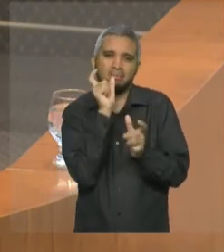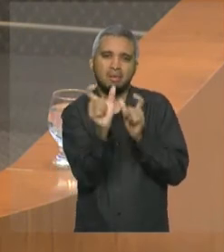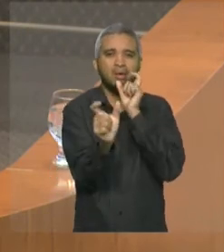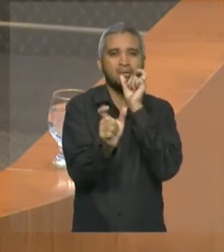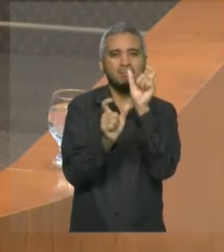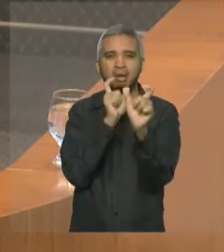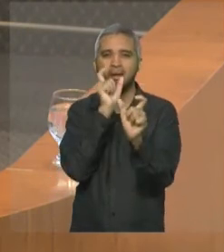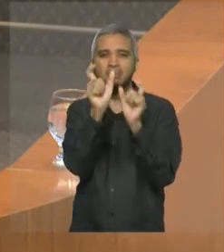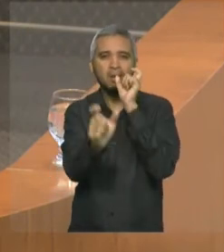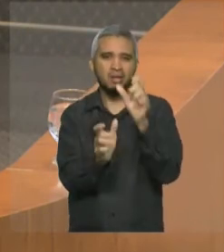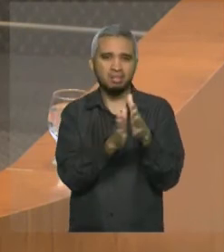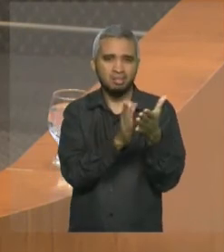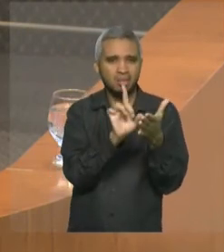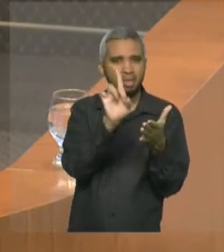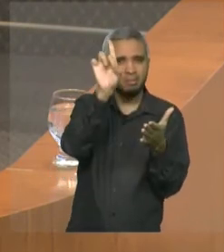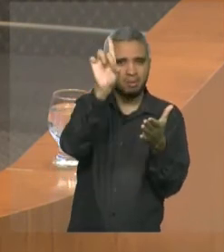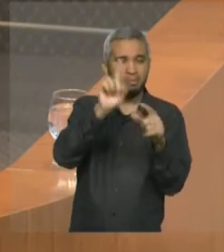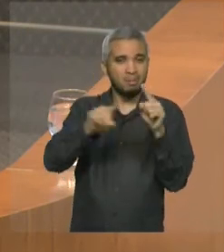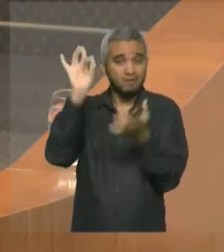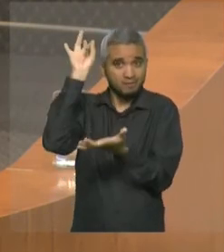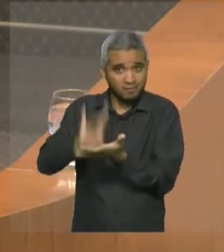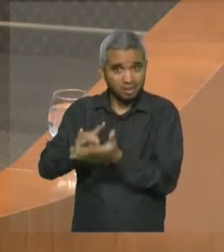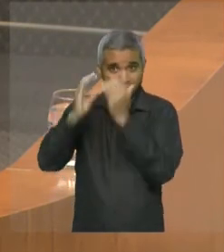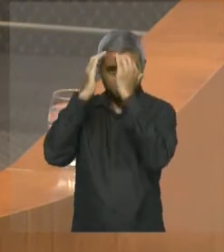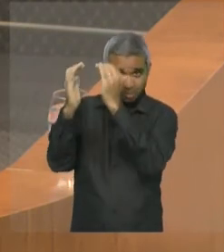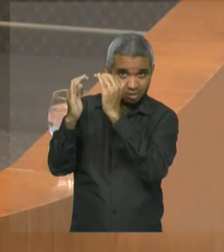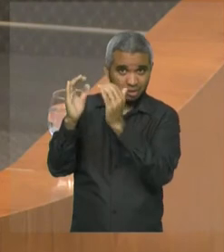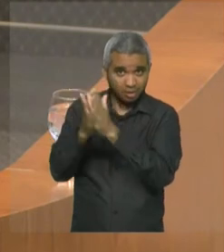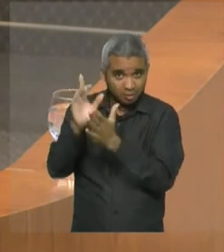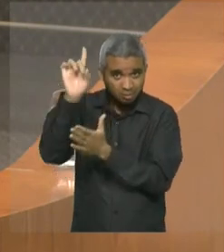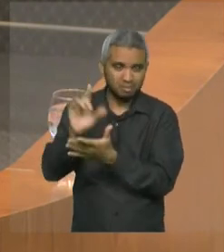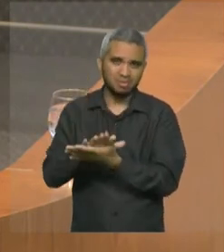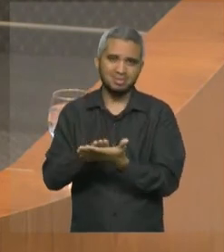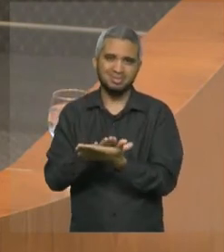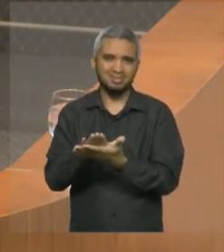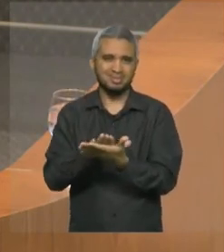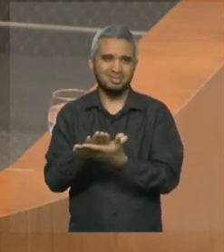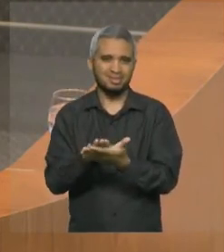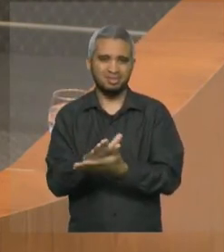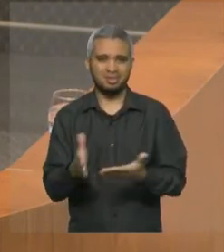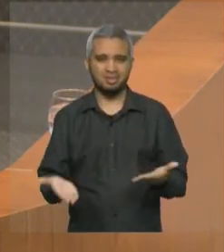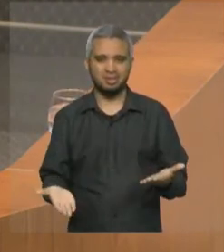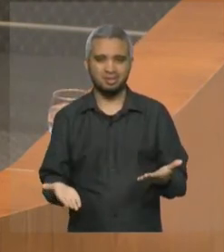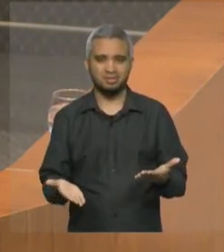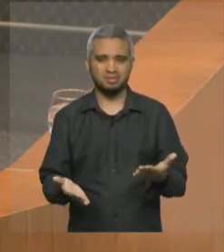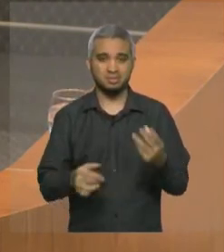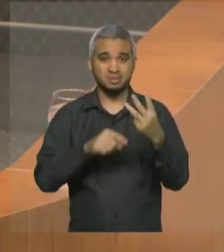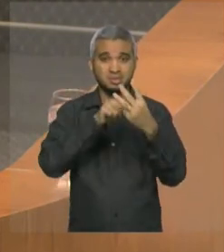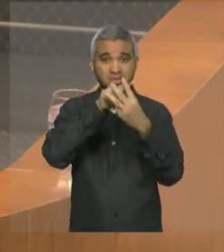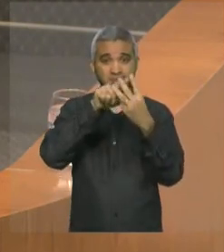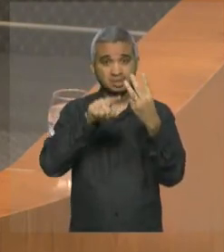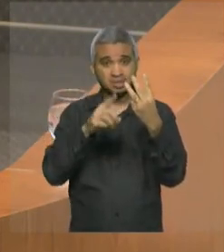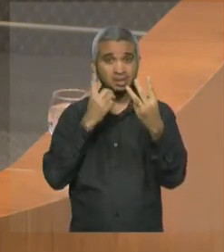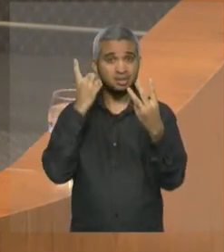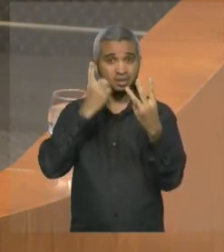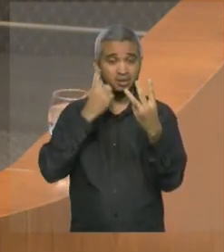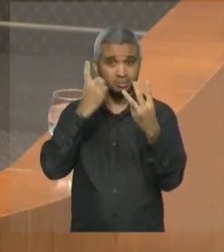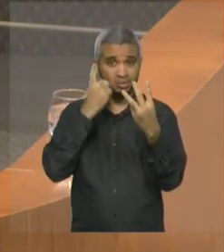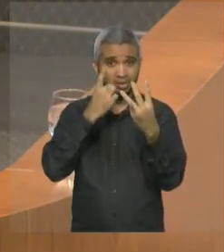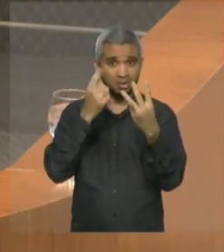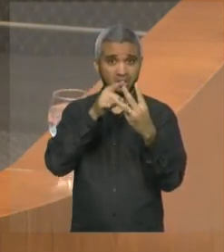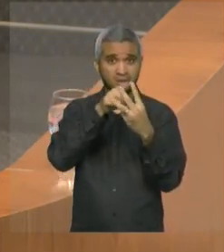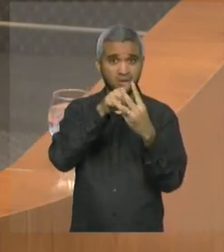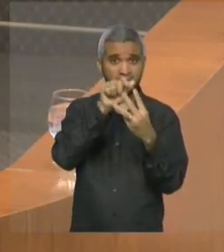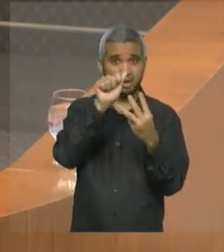do coração. É assim que eu vejo e é assim que eu olho essa derrocada. mas esses três deputados que tem aqui, Adriano